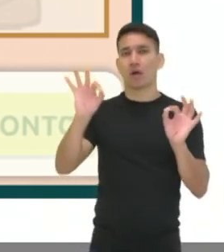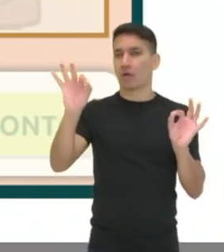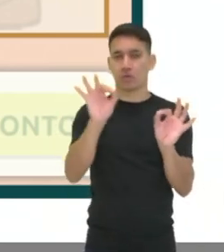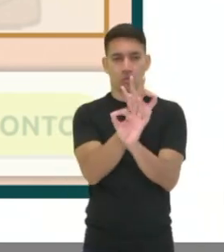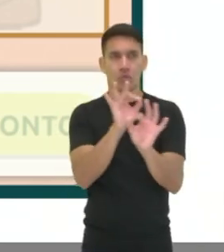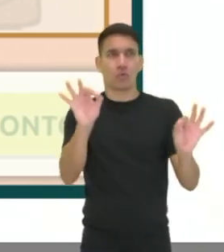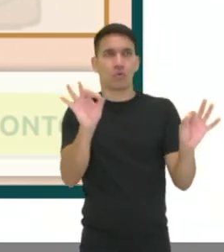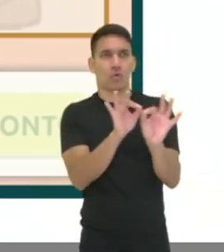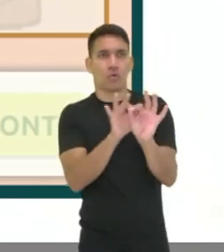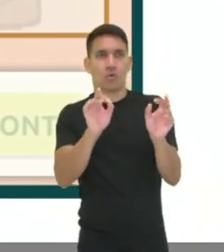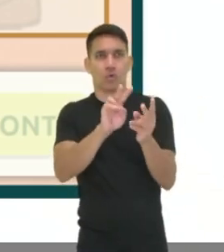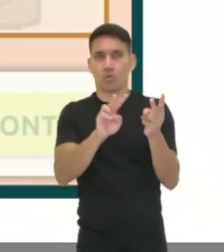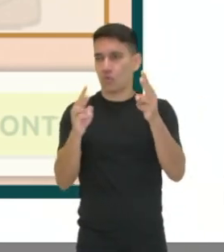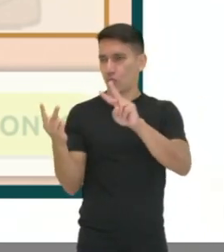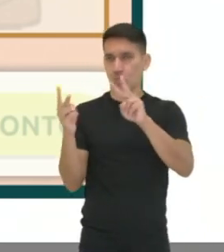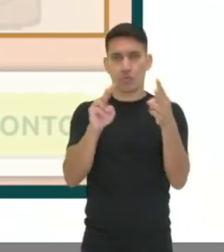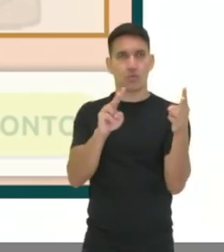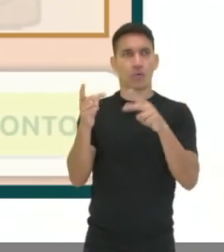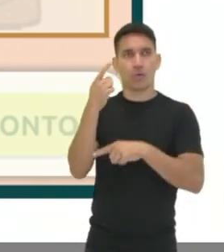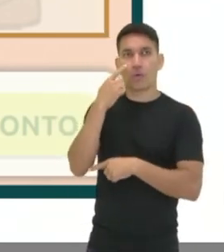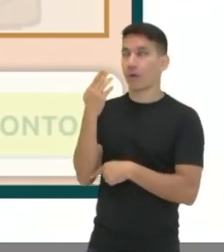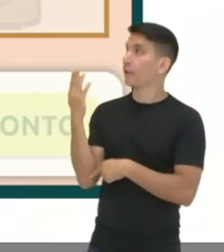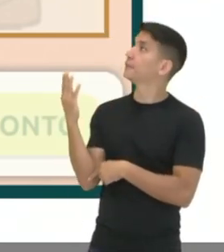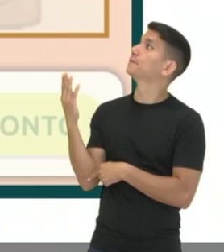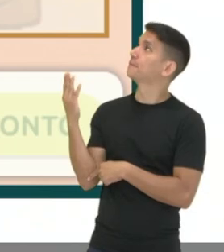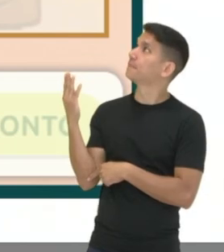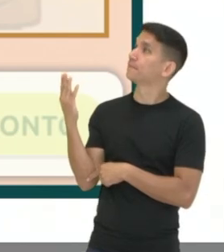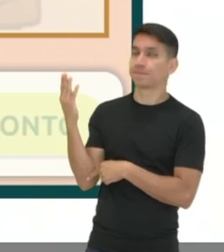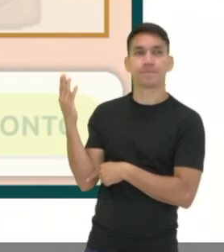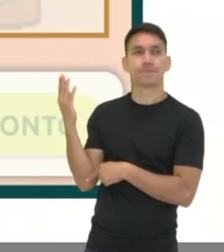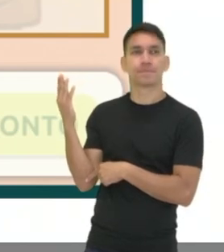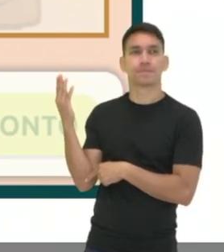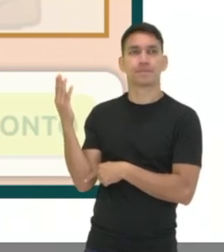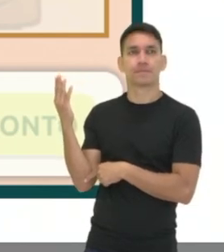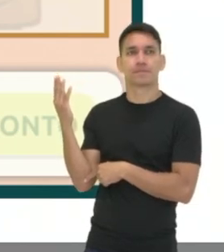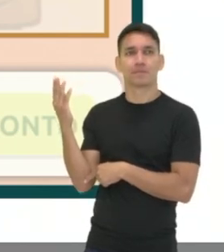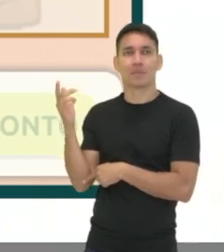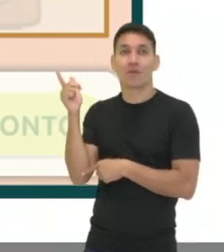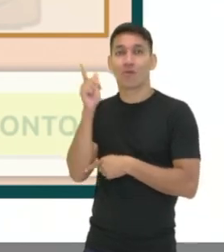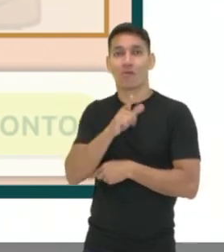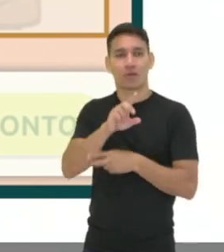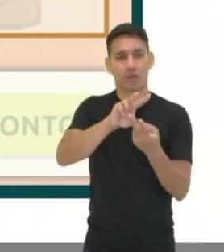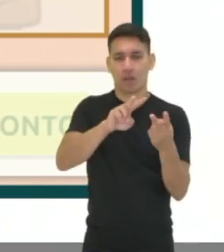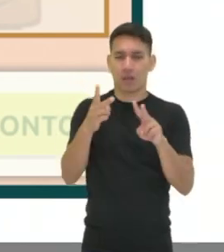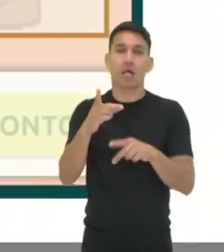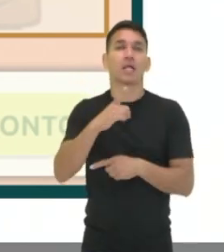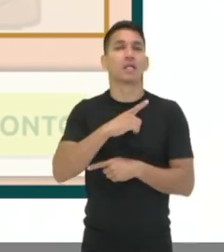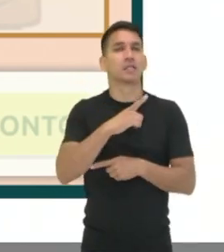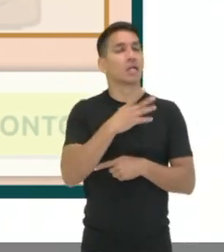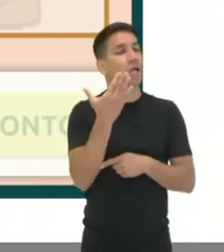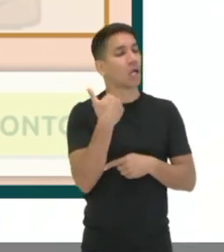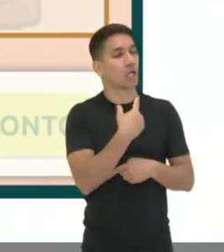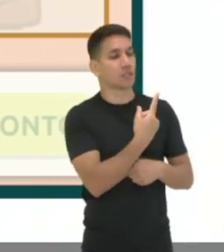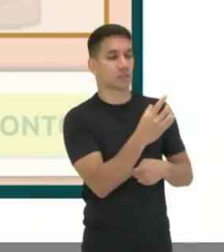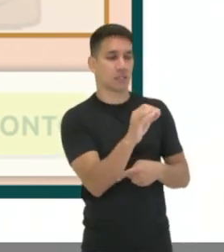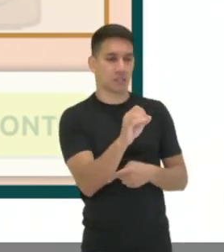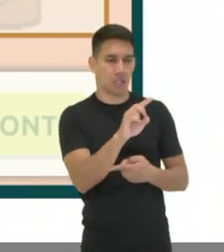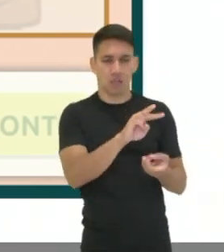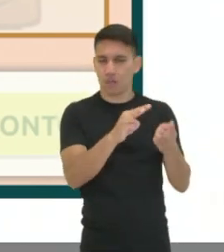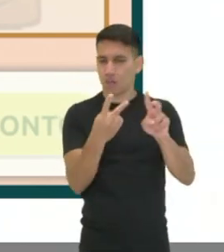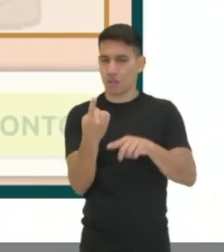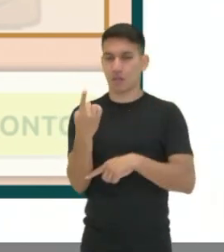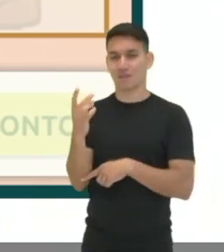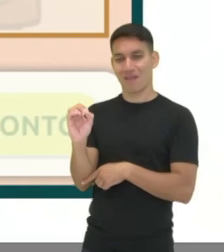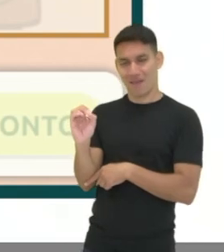ó, e transformar, né? Se a gente observar aqui, ó, tá vendo? Você vai transformando. Ah, eu tinha 100, eu consegui transformar em 10